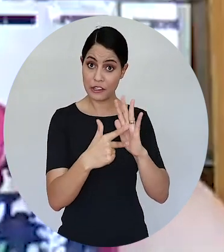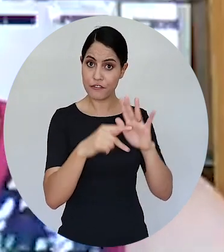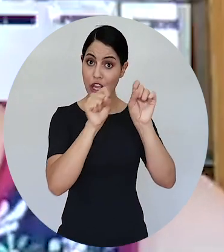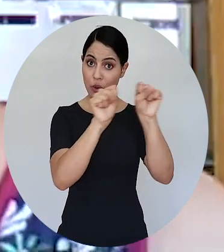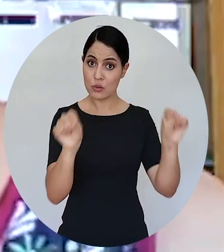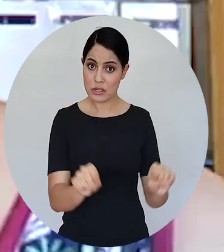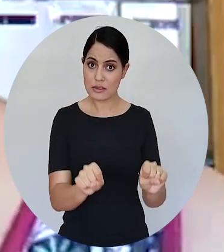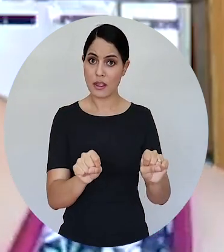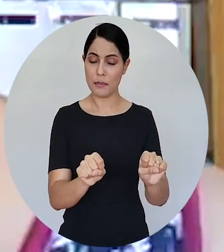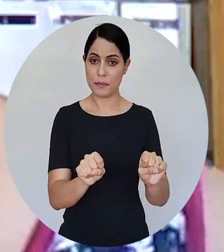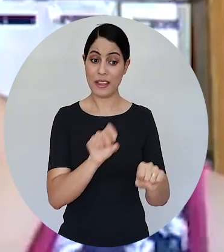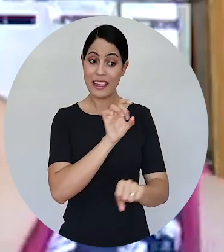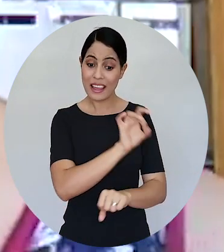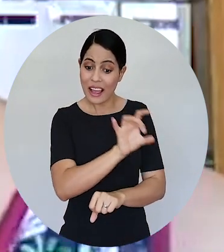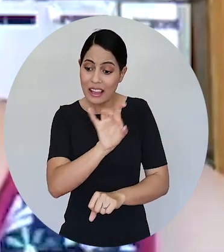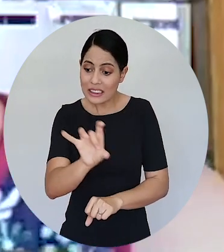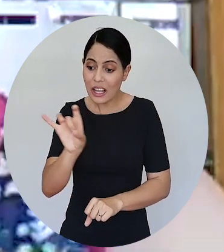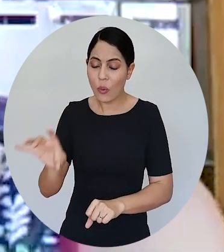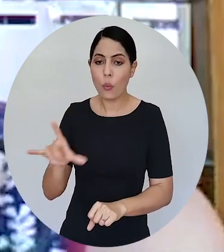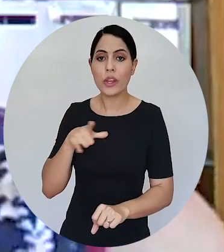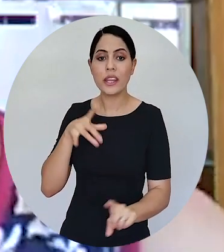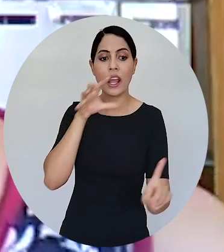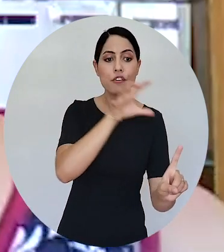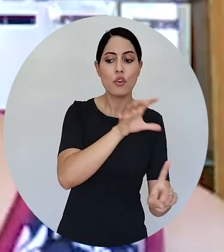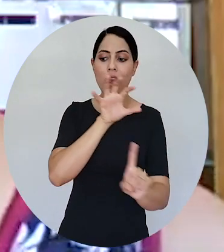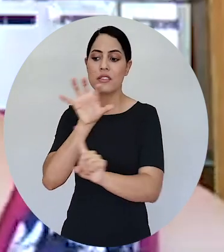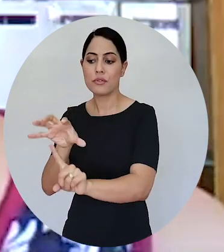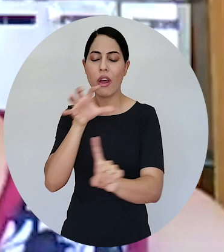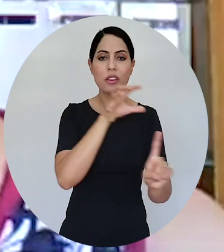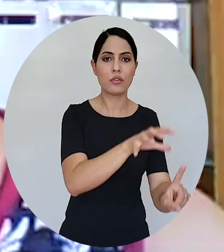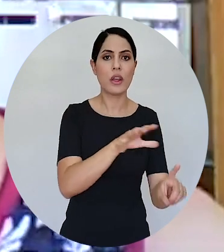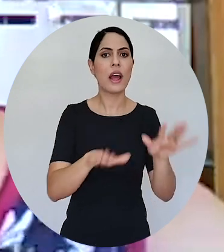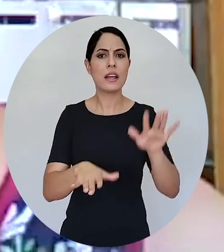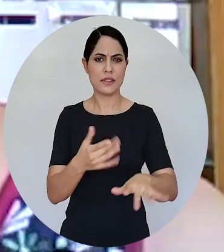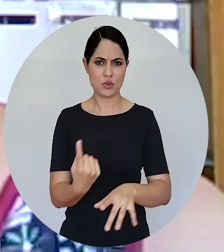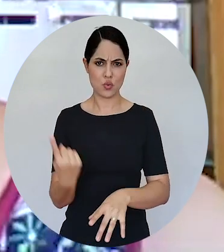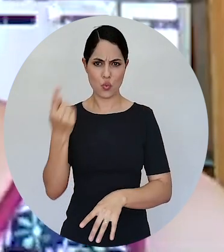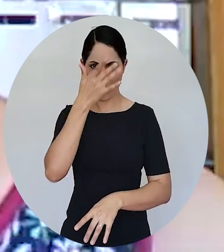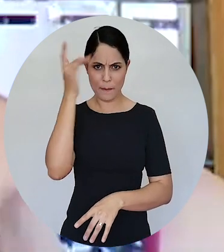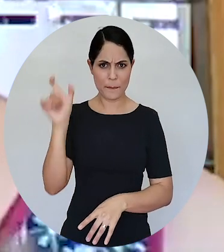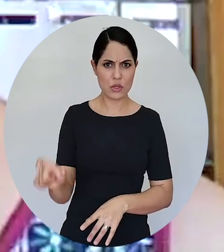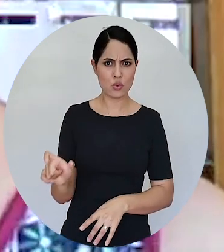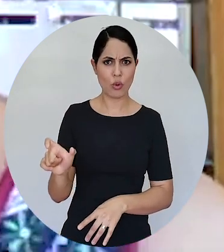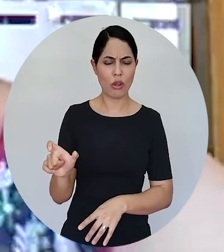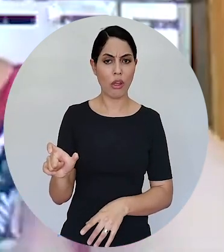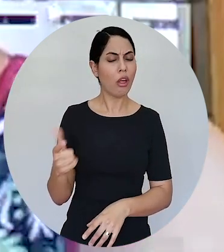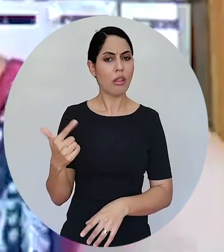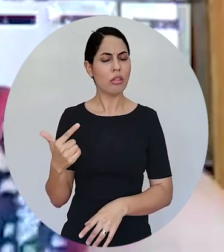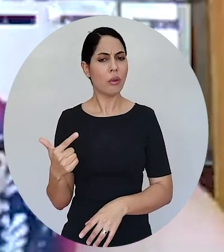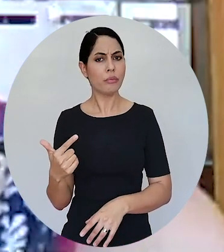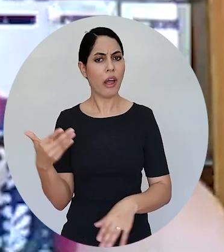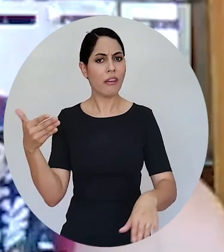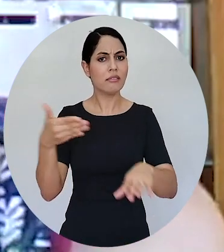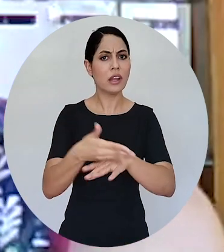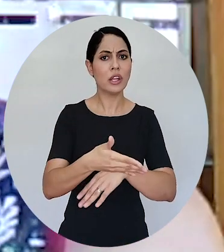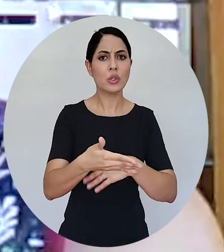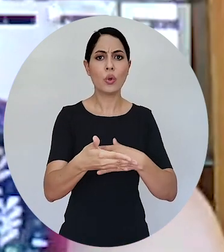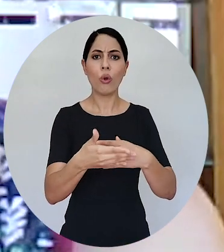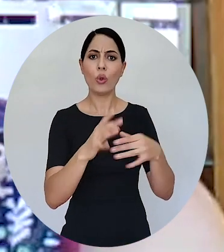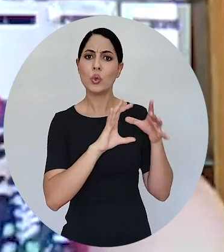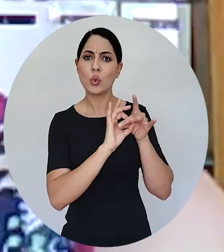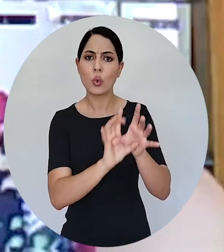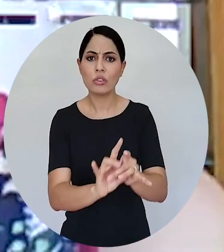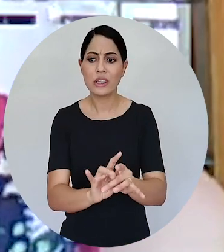uma das peças, ela acaba atingindo as outras, né? Então, às vezes, alguém da família que nem está envolvido